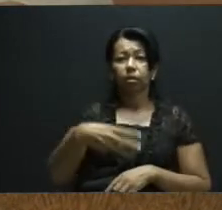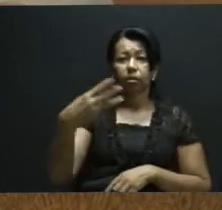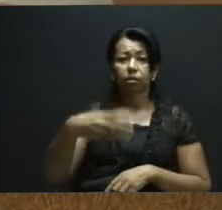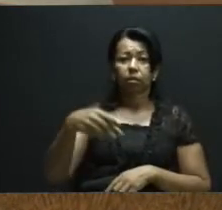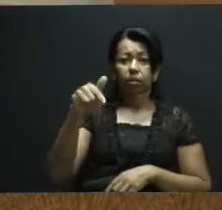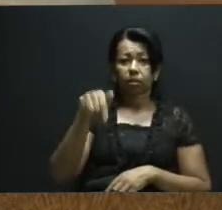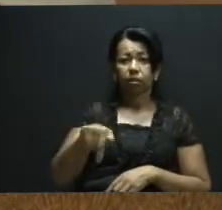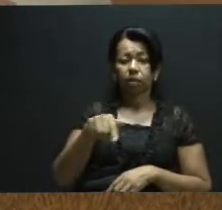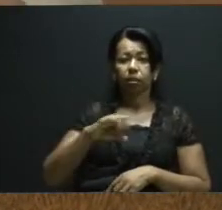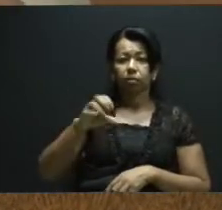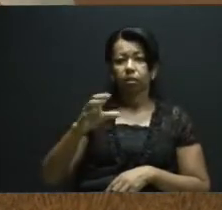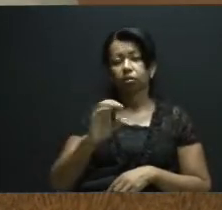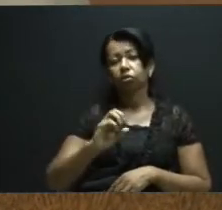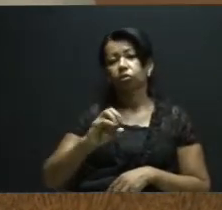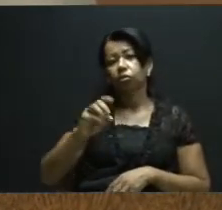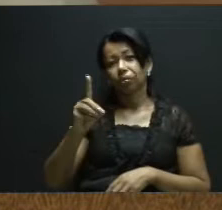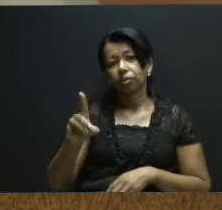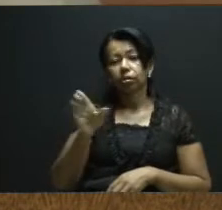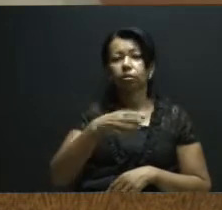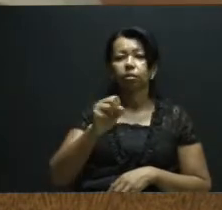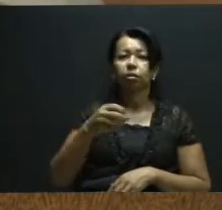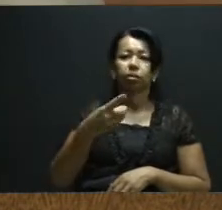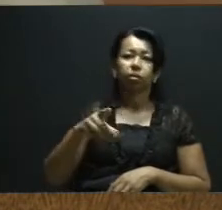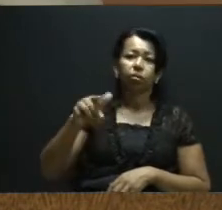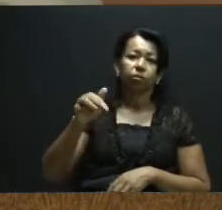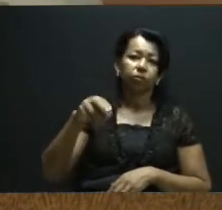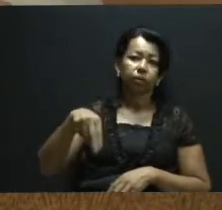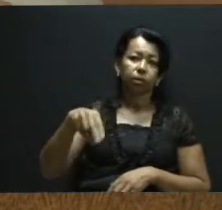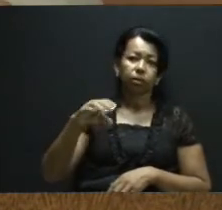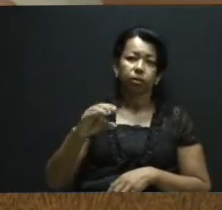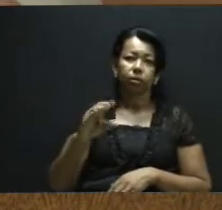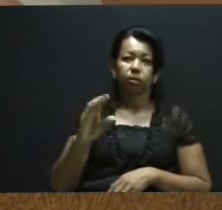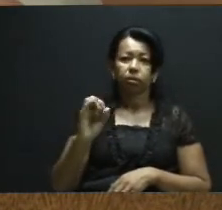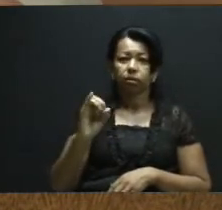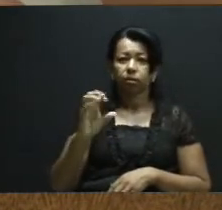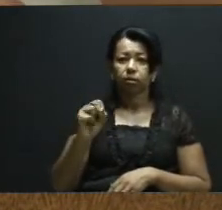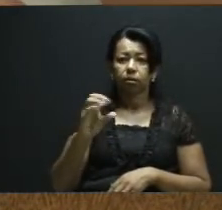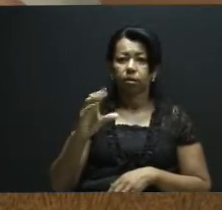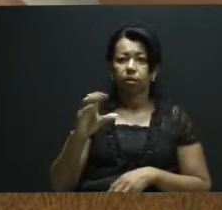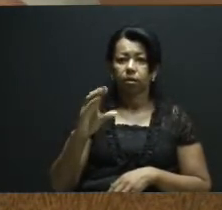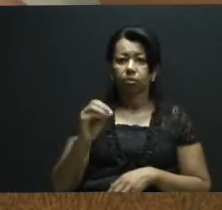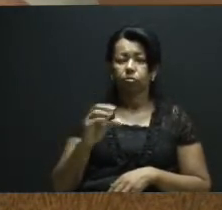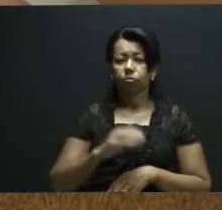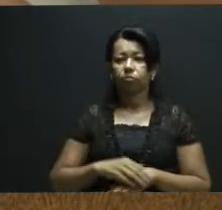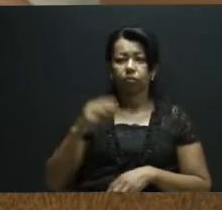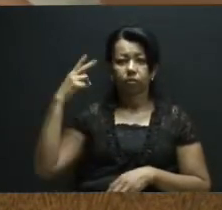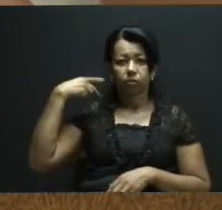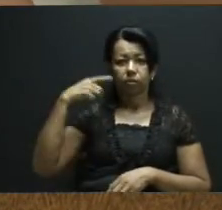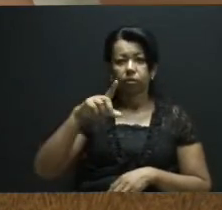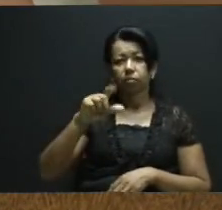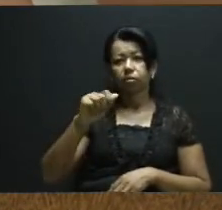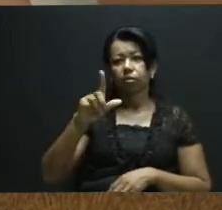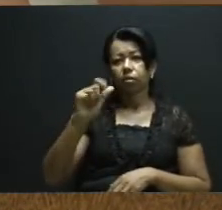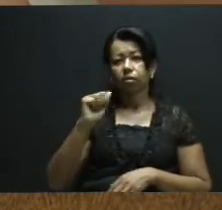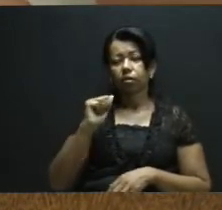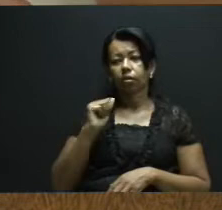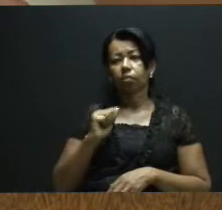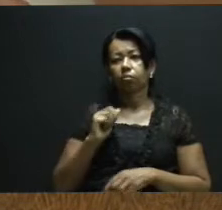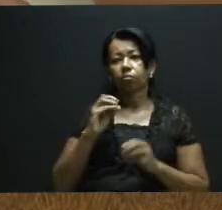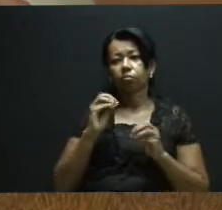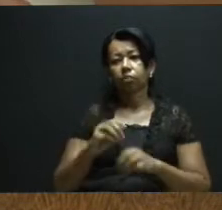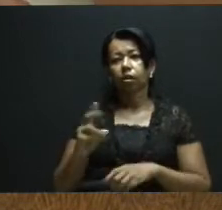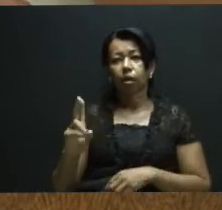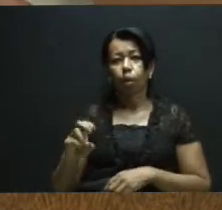no jardim são francisco amiense do vereador laelson batista santos implantação de